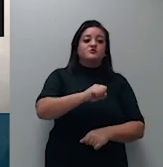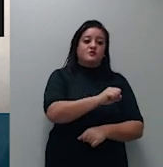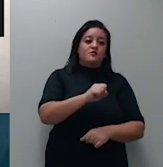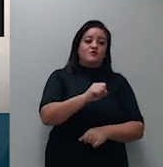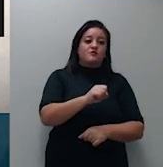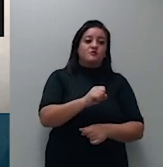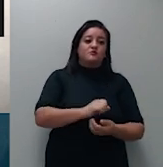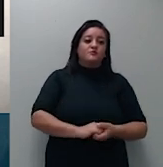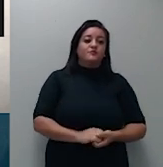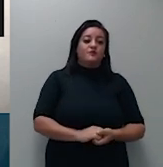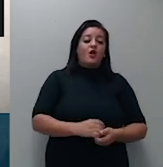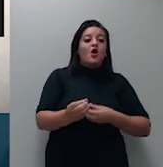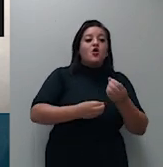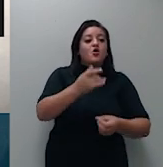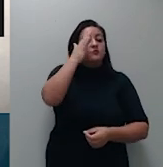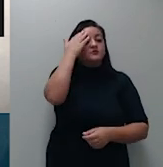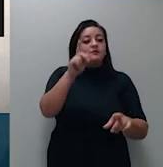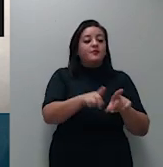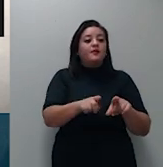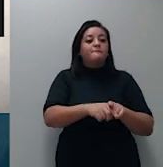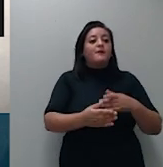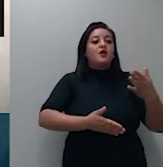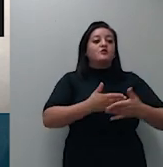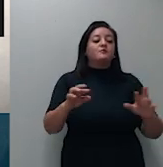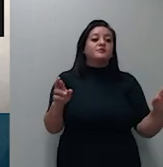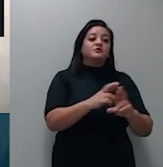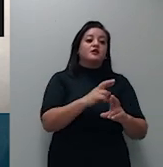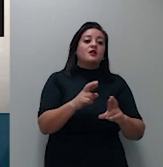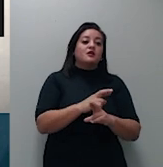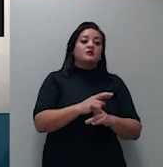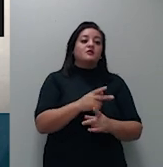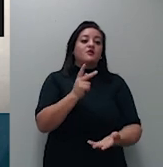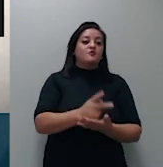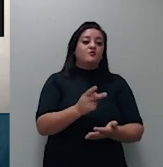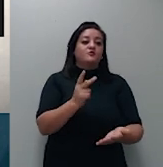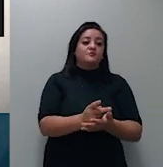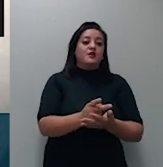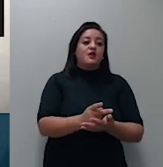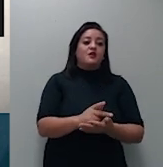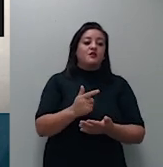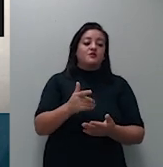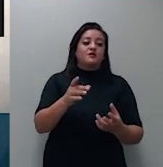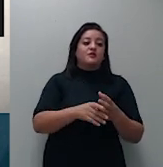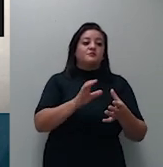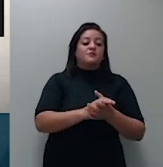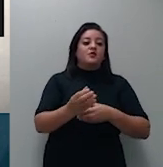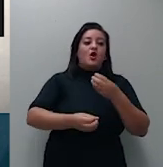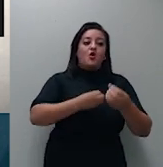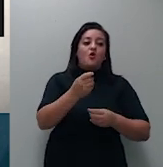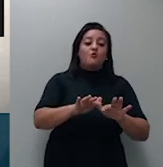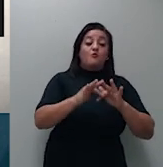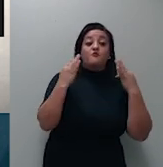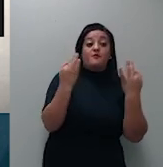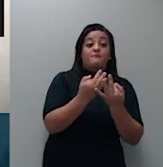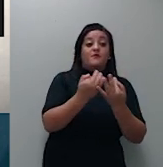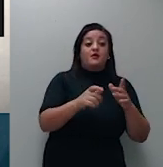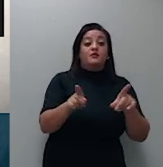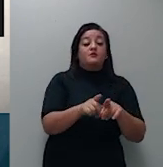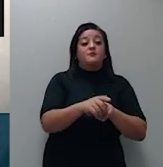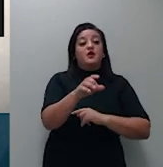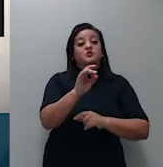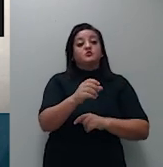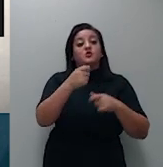1988 sabia do tratamento de relações mantidas normalmente como entidade familiar